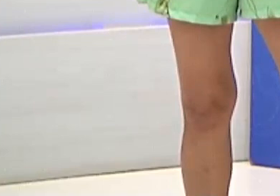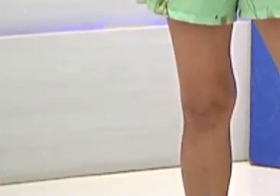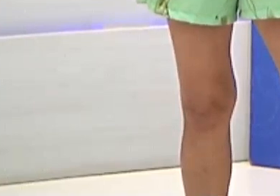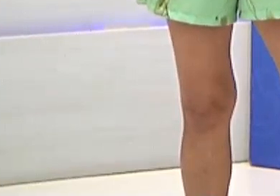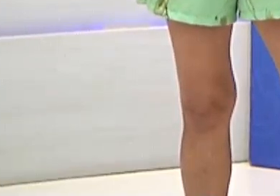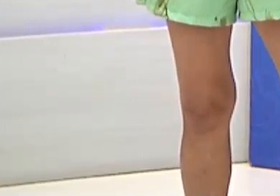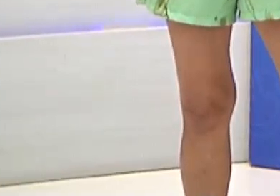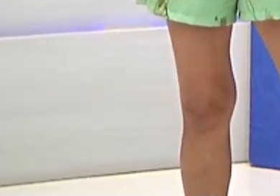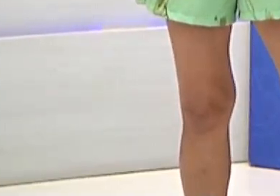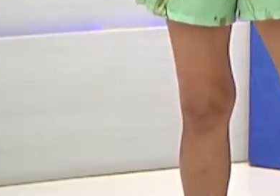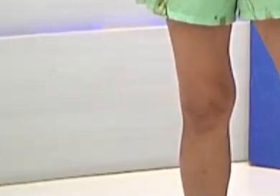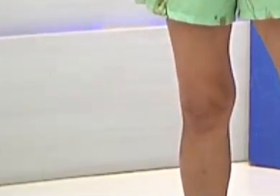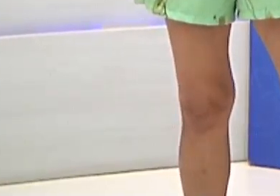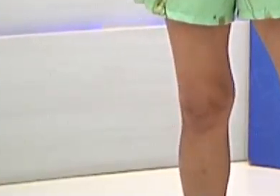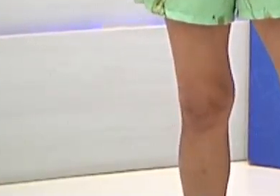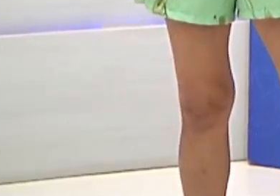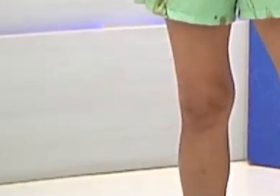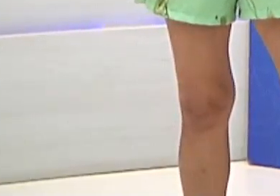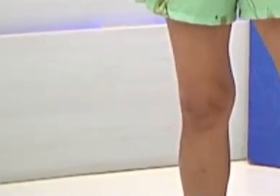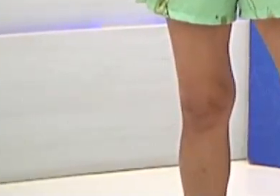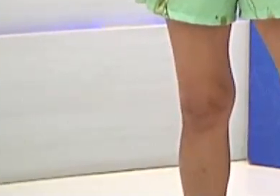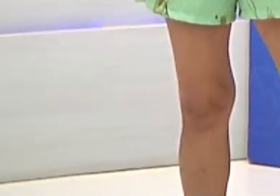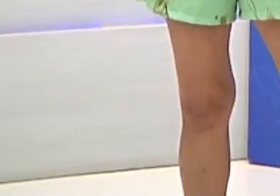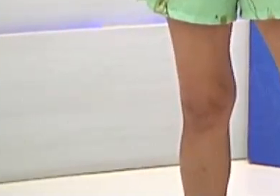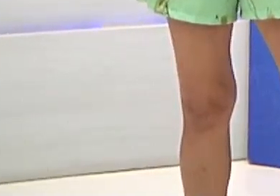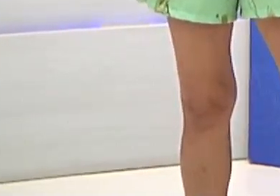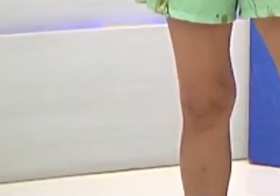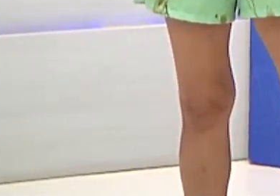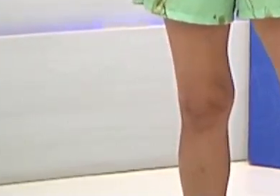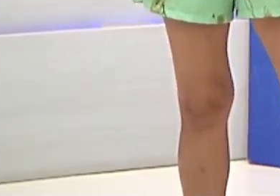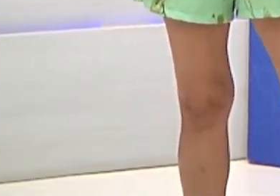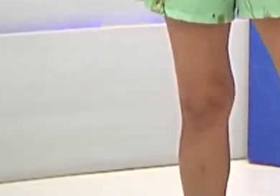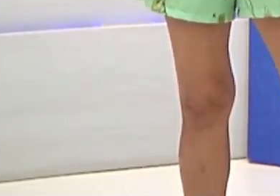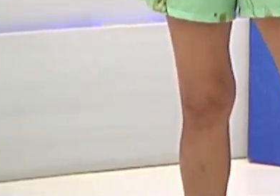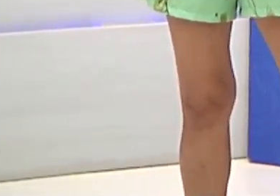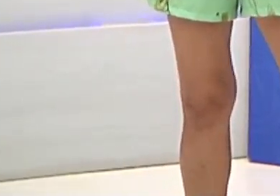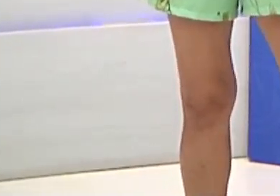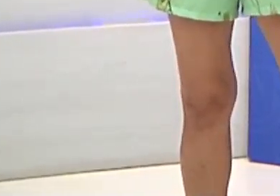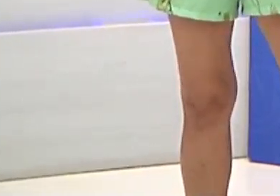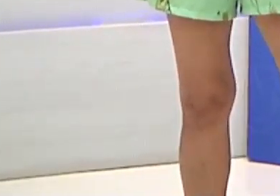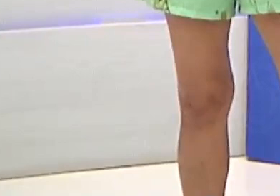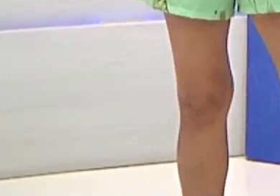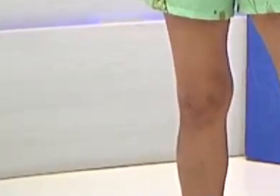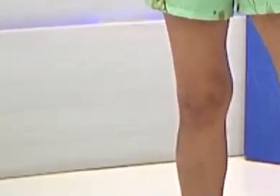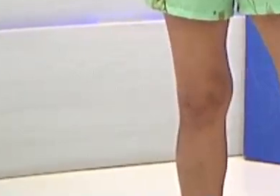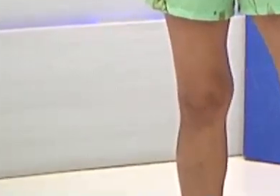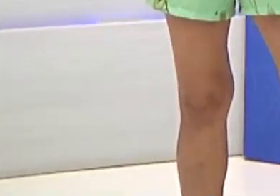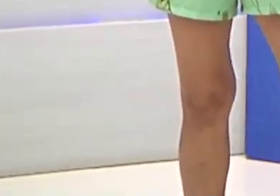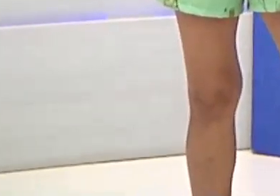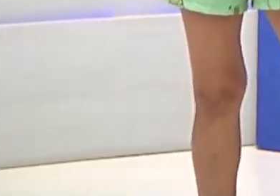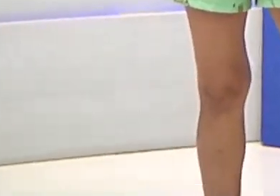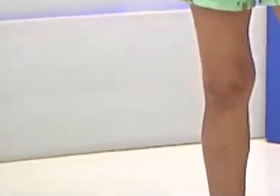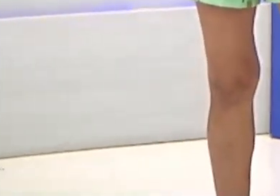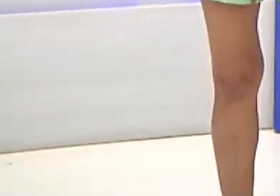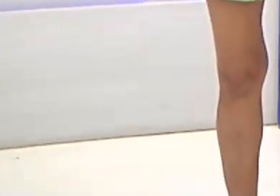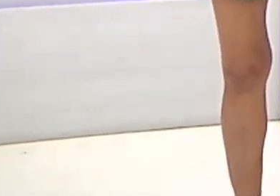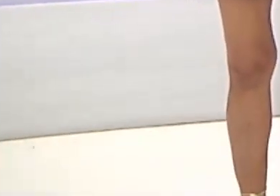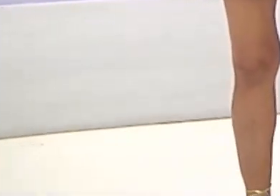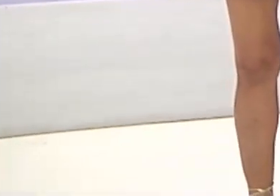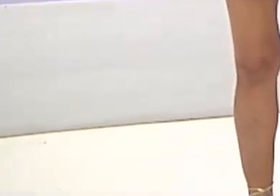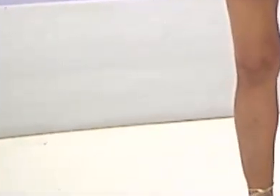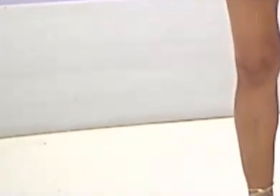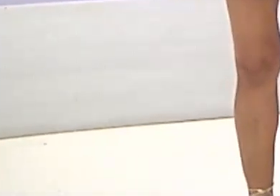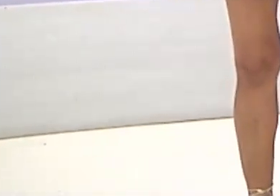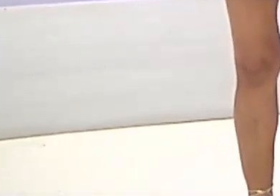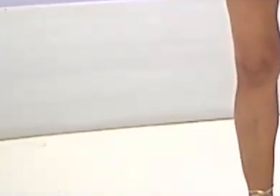volta aí no próximo bloco, já trazendo a entrevista aí com o prefeito de Caxias, Fábio Gentil. Titela. E muito mais uma tacada também nos próximos blocos. Daqui a